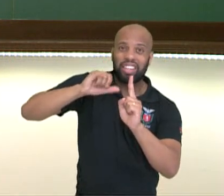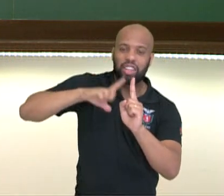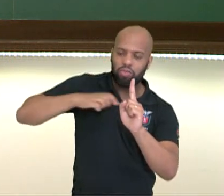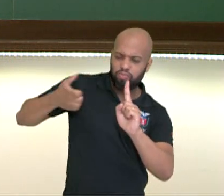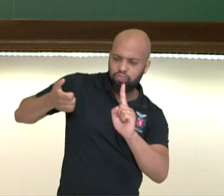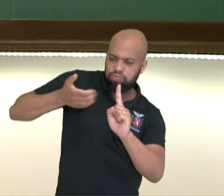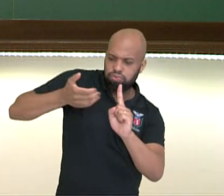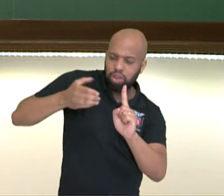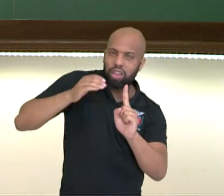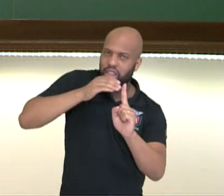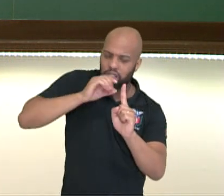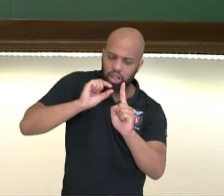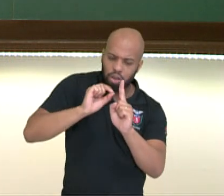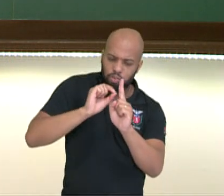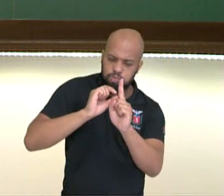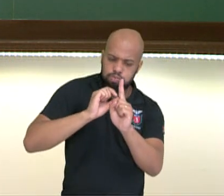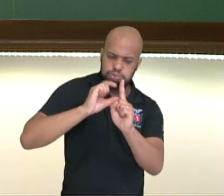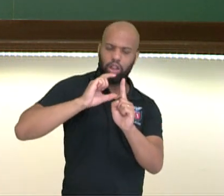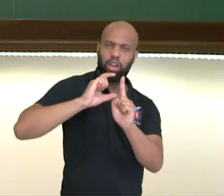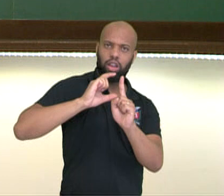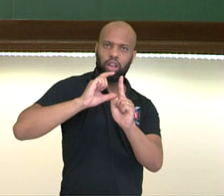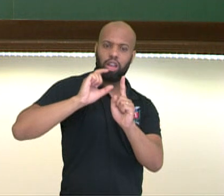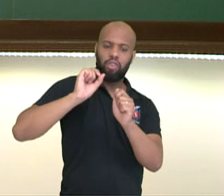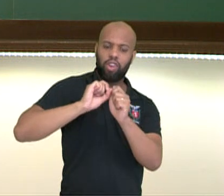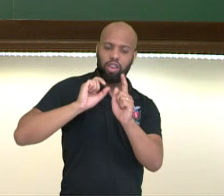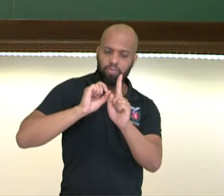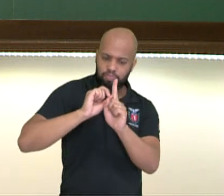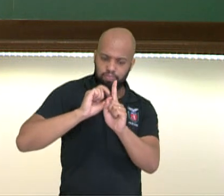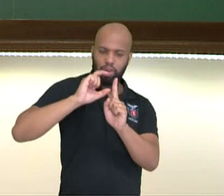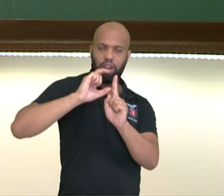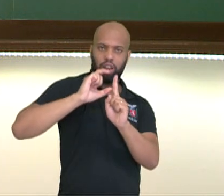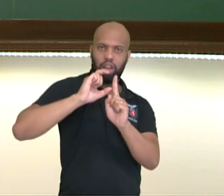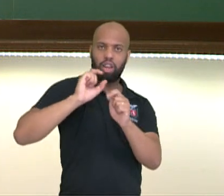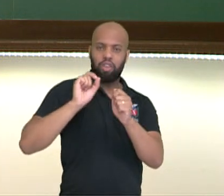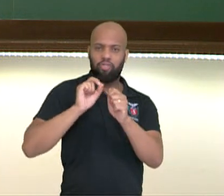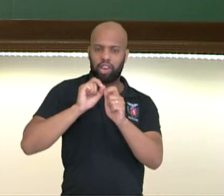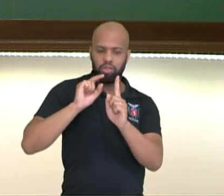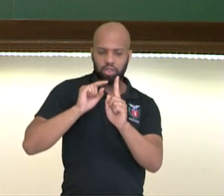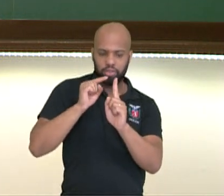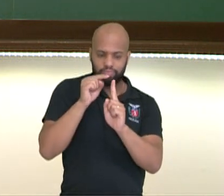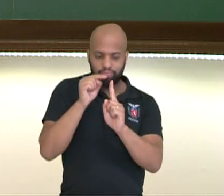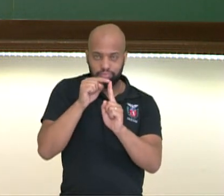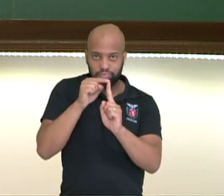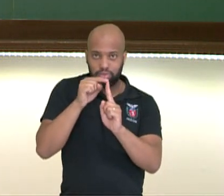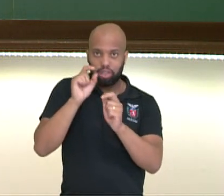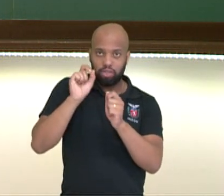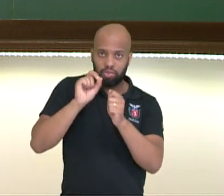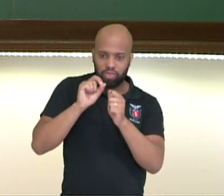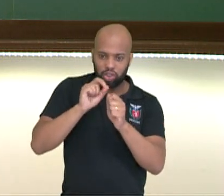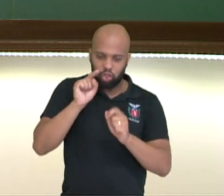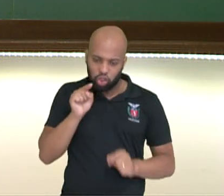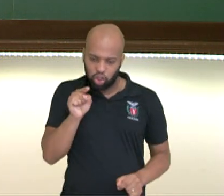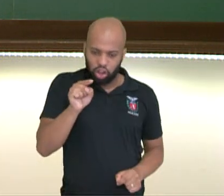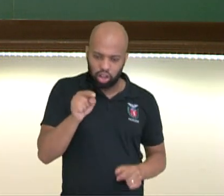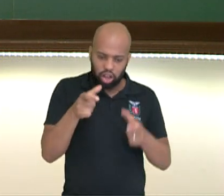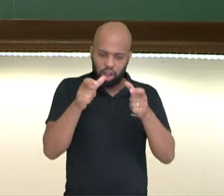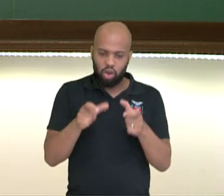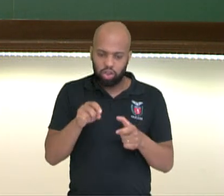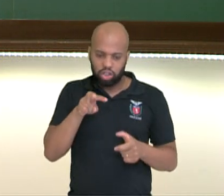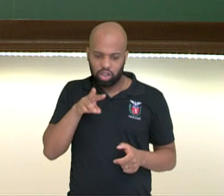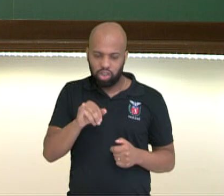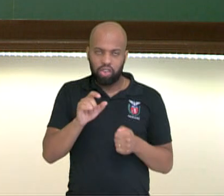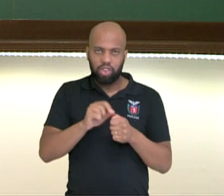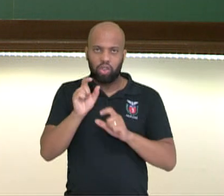uma chave de contato que vai ligar o sistema de resfriamento do Fusca, ok? Bom, gente, aqui eu tenho um